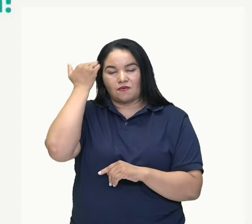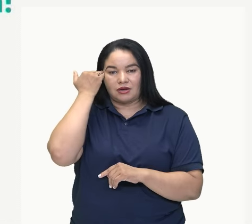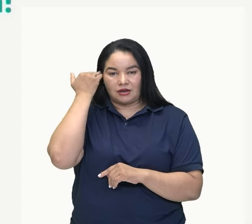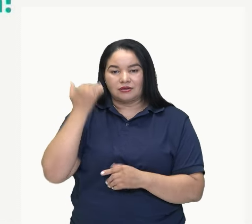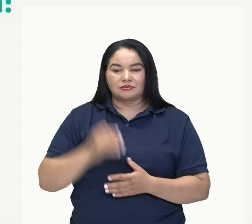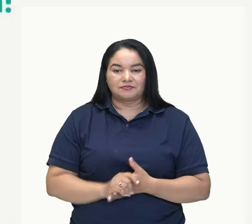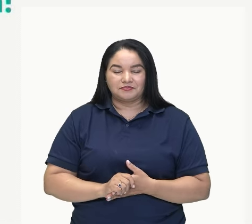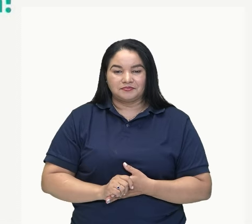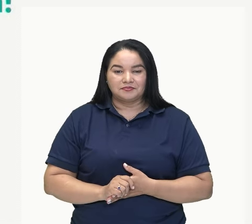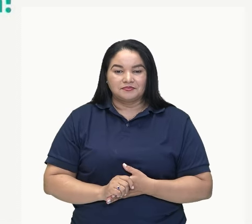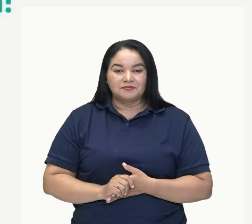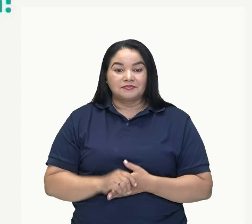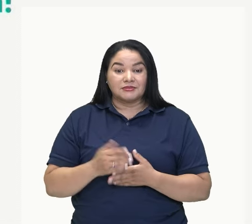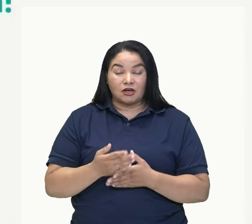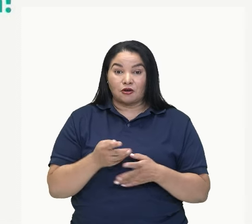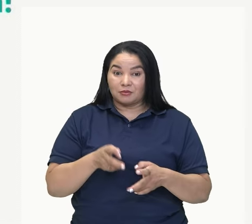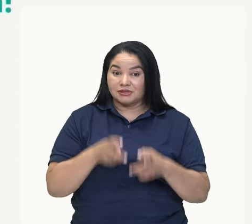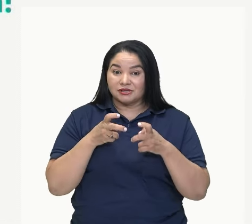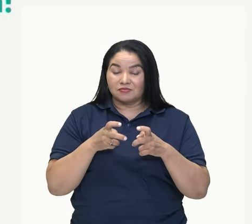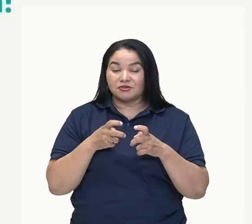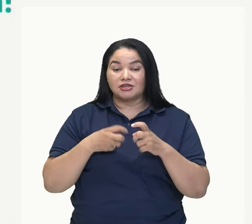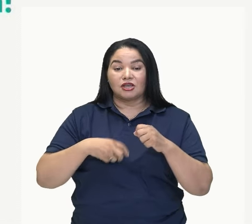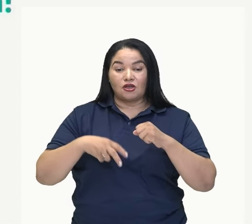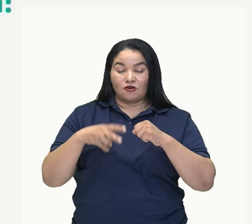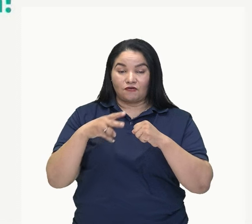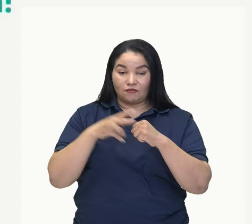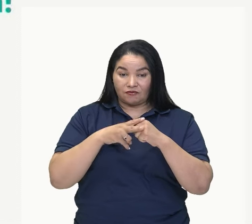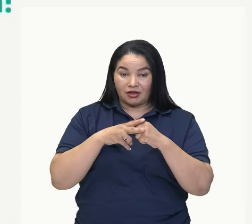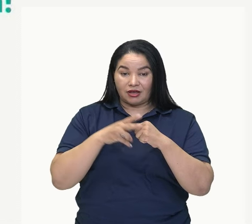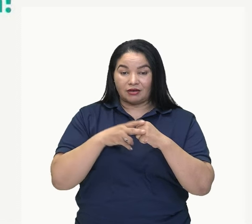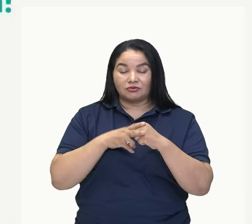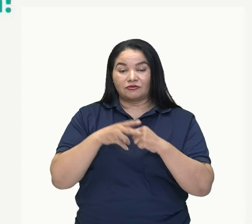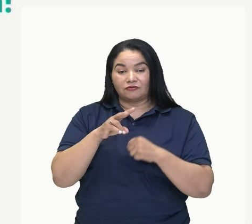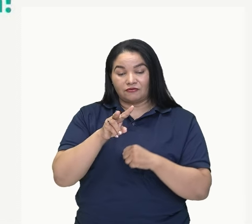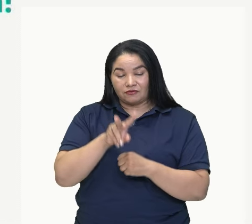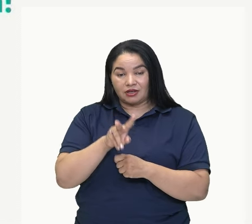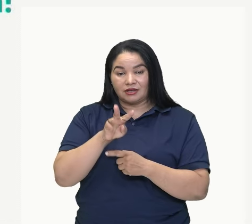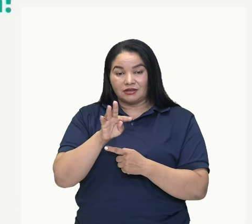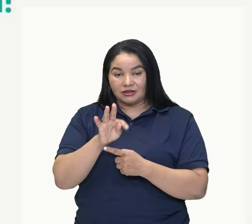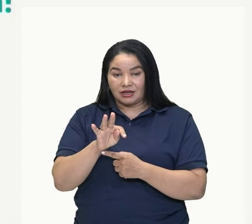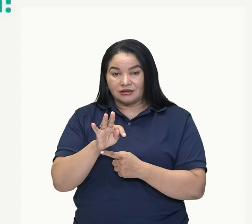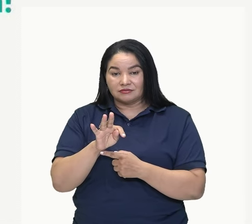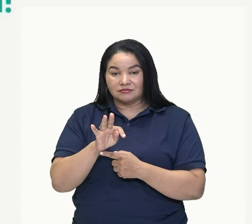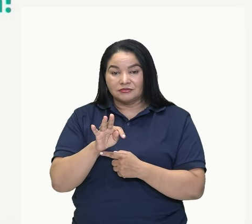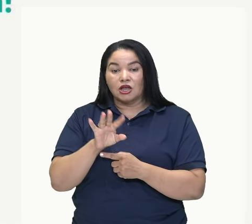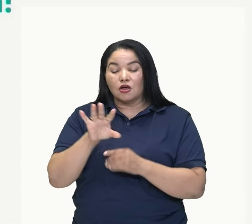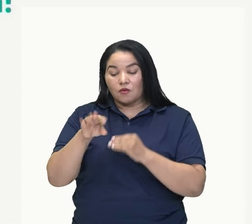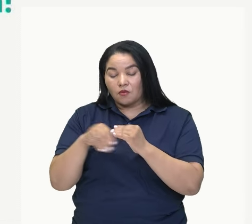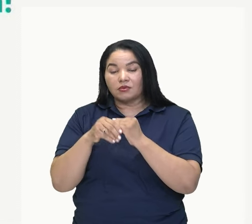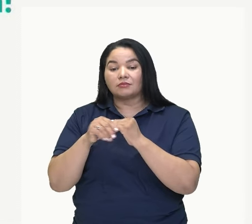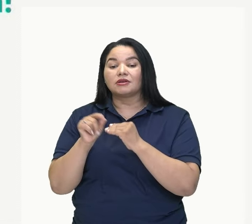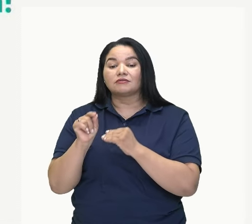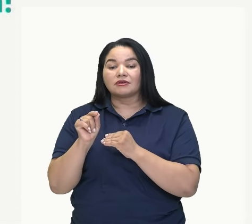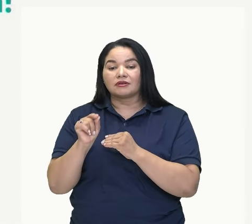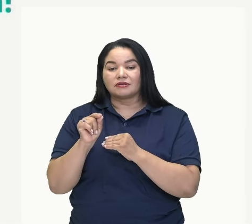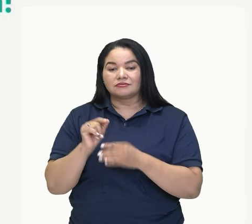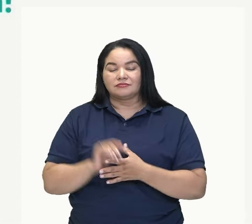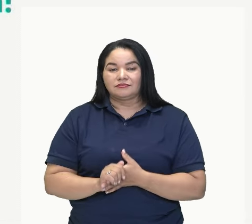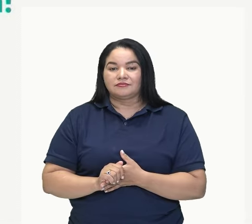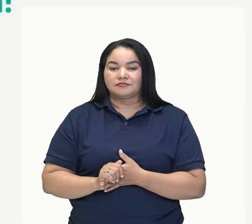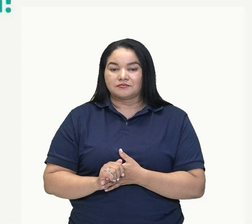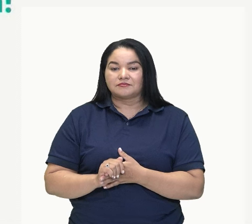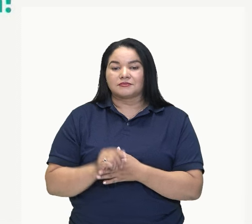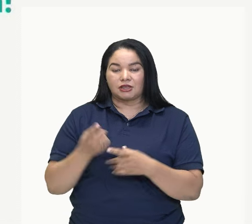eu já percebi que o meu verbo gostar é transitivo. E onde está o seu complemento? É justamente aí, de